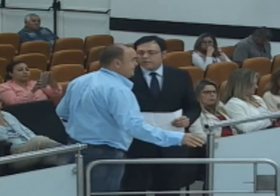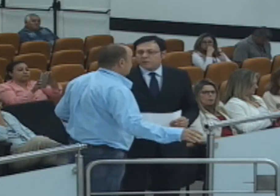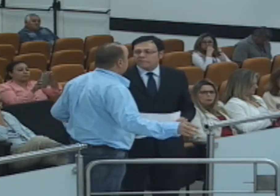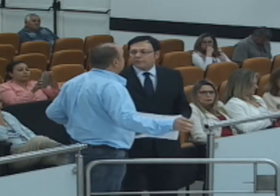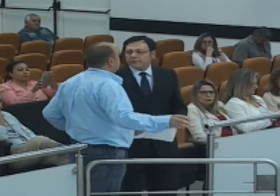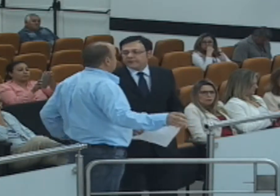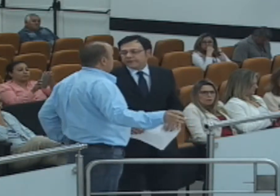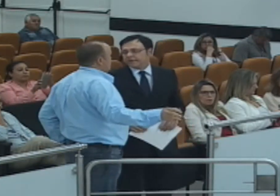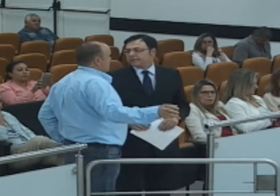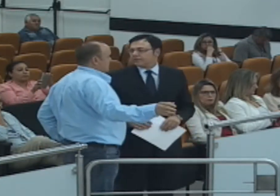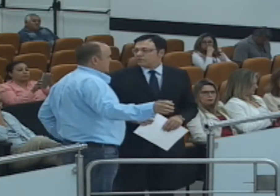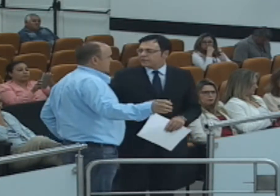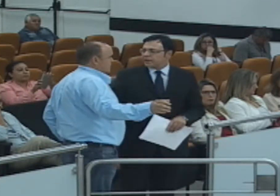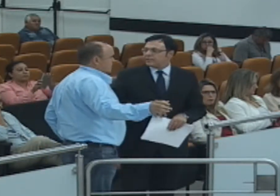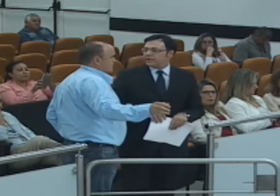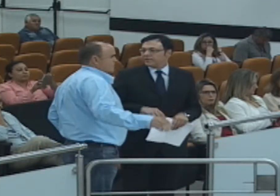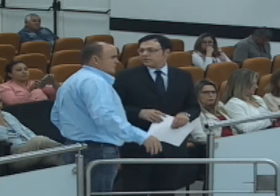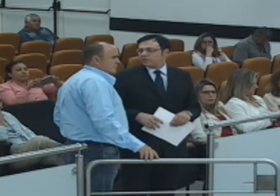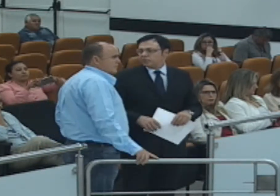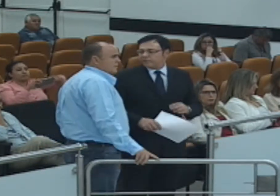Barrichello.